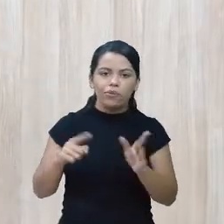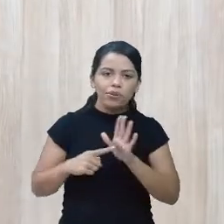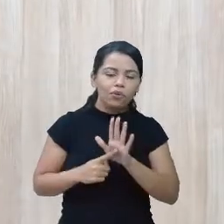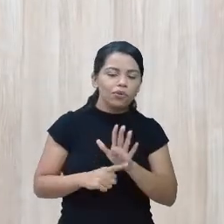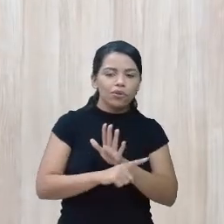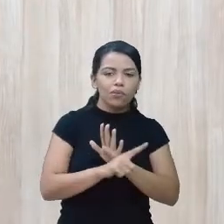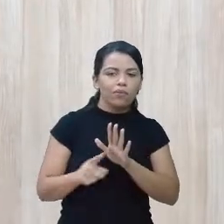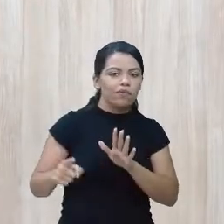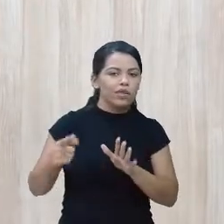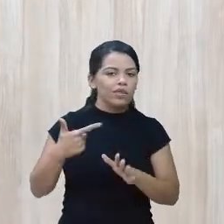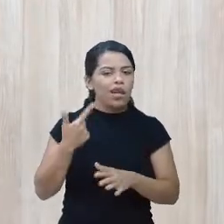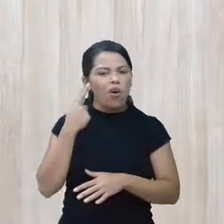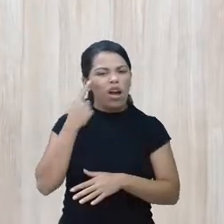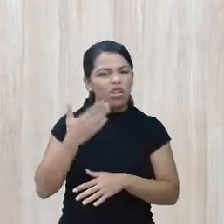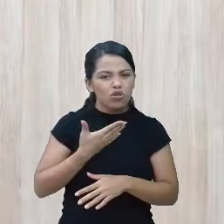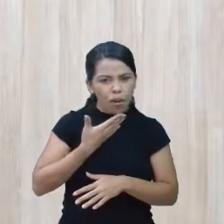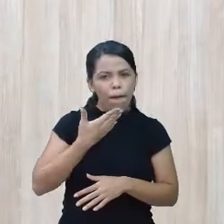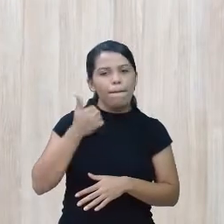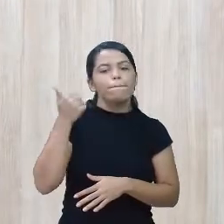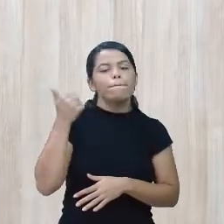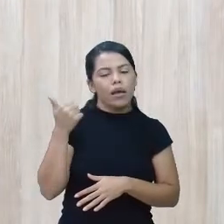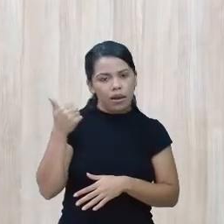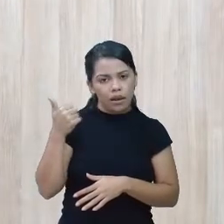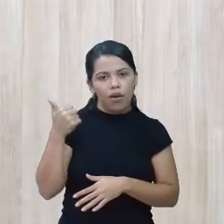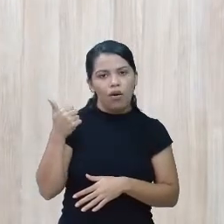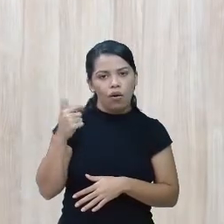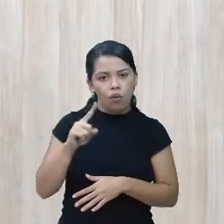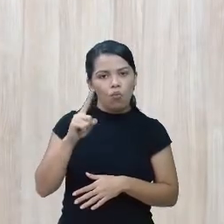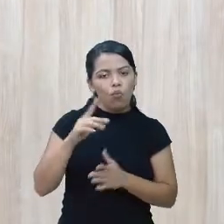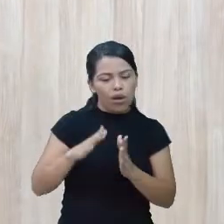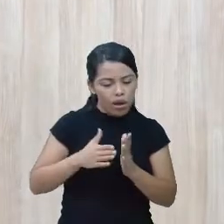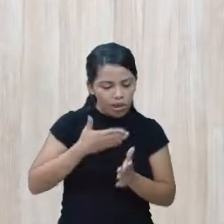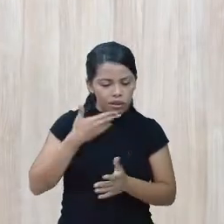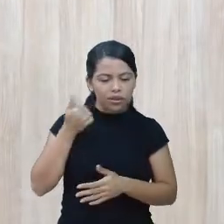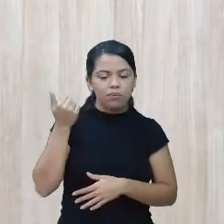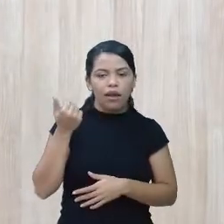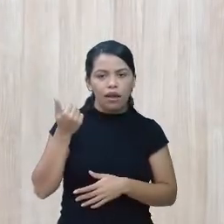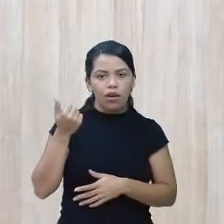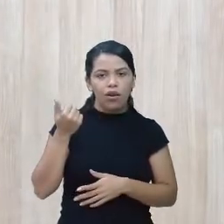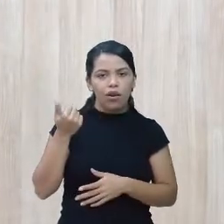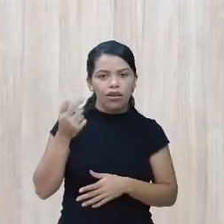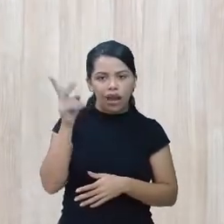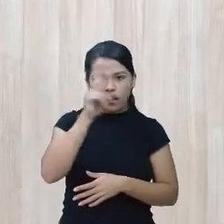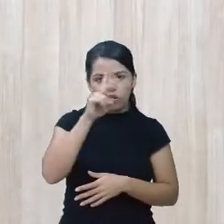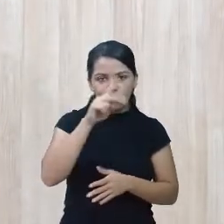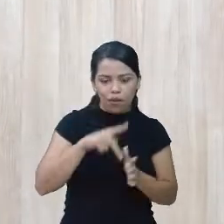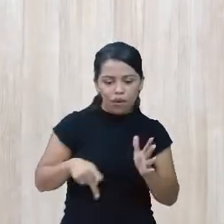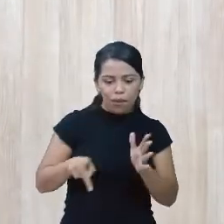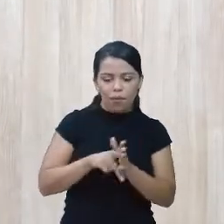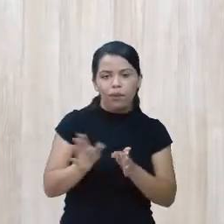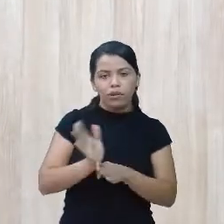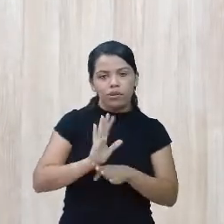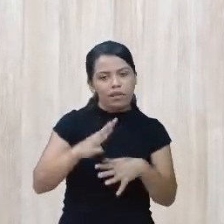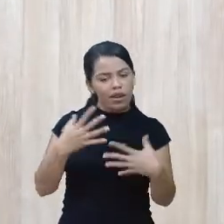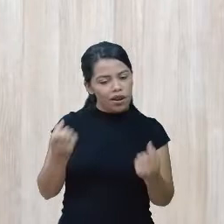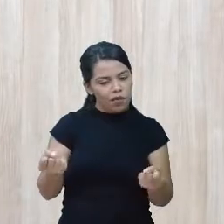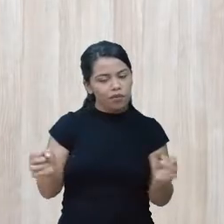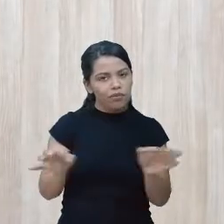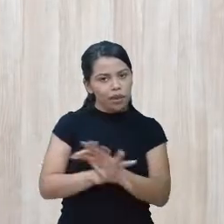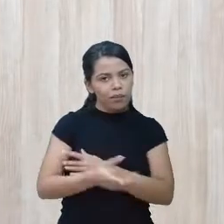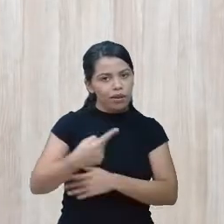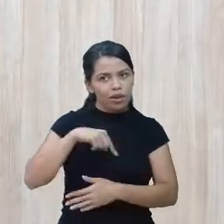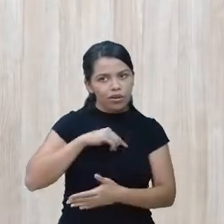das melhores trilhas sonoras da história do cinema. Bora lá, vamos terminar a nossa aula, estamos chegando ao